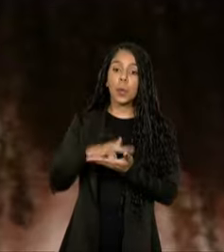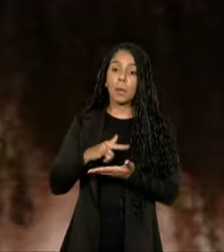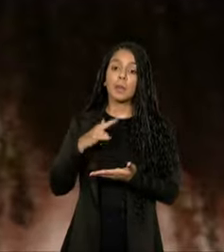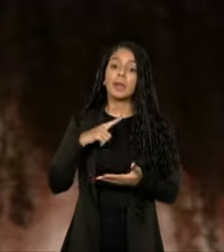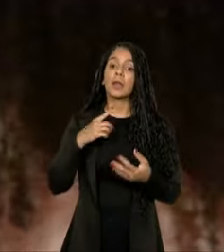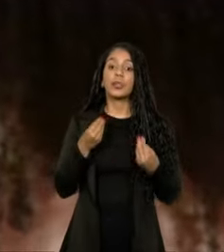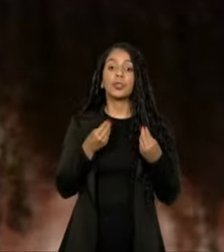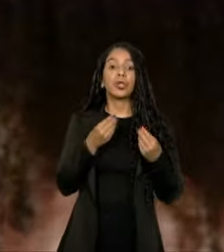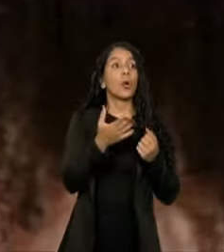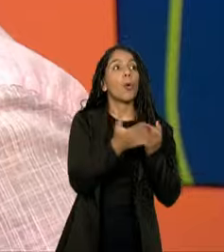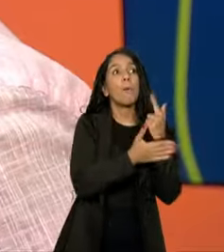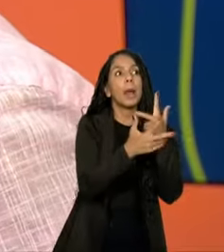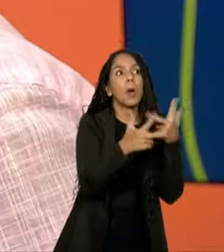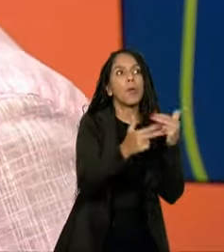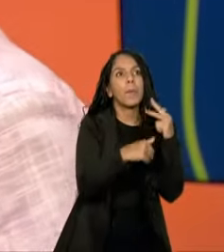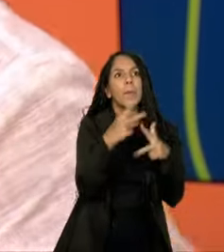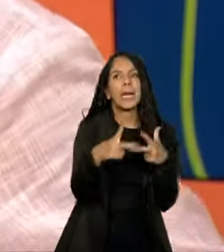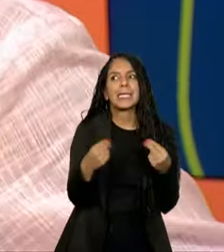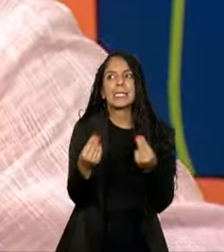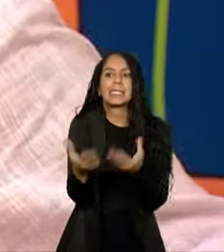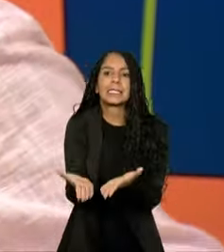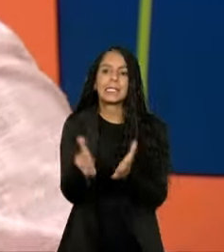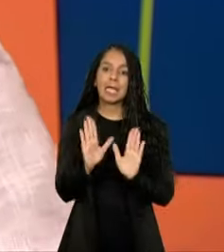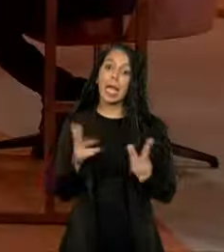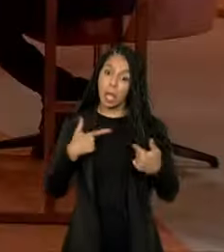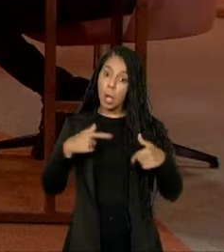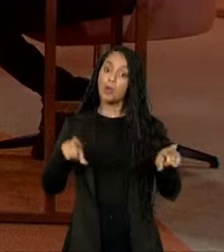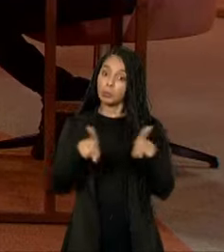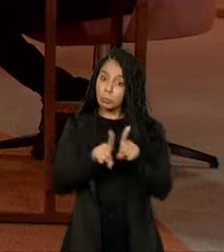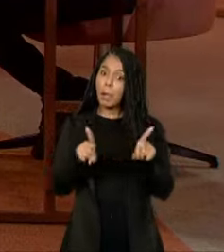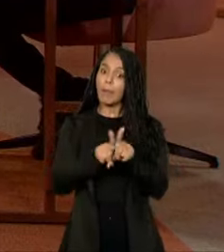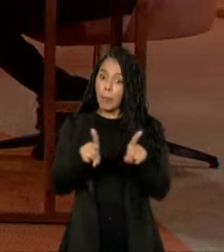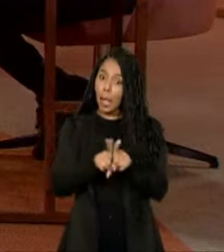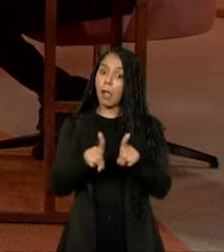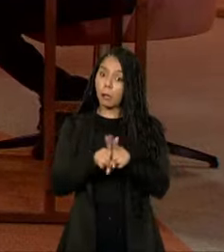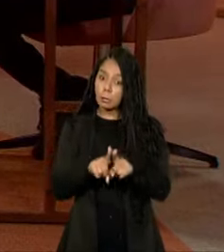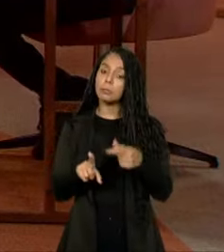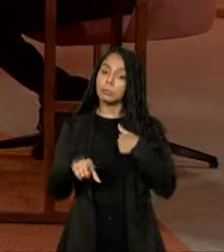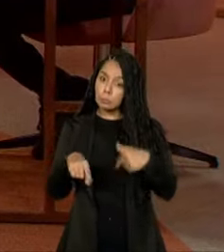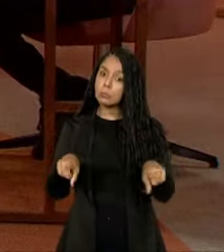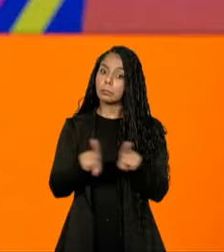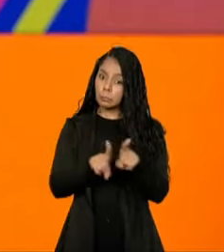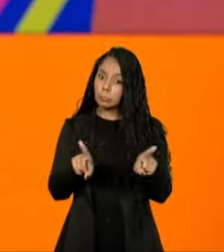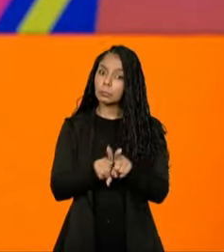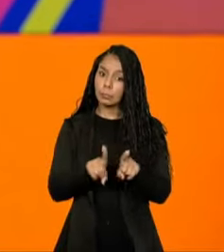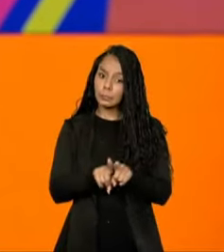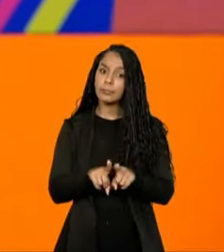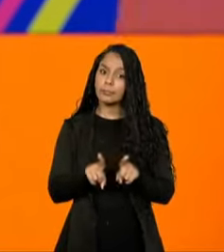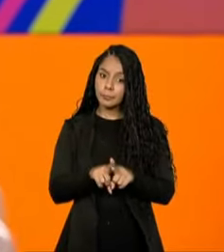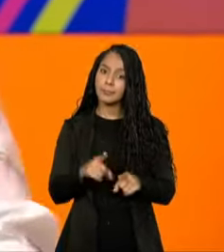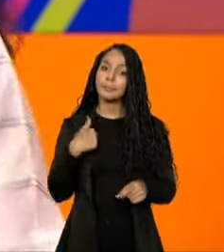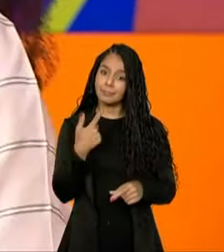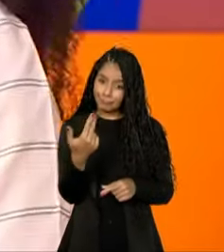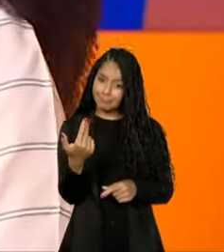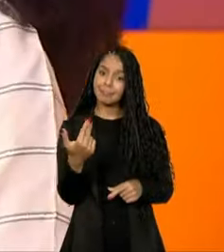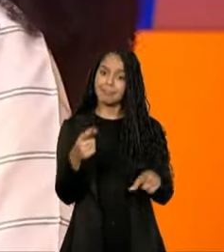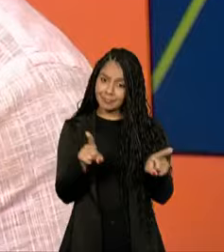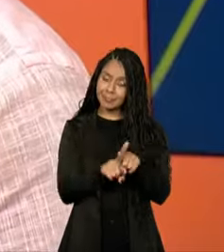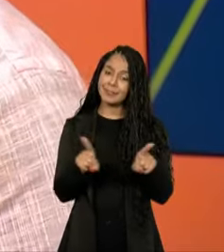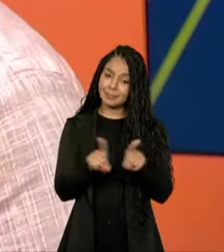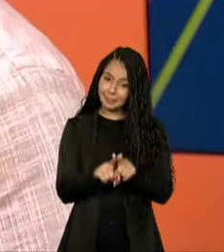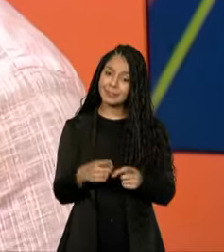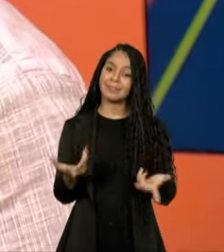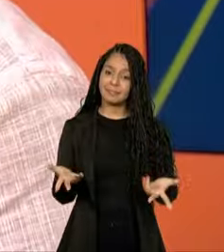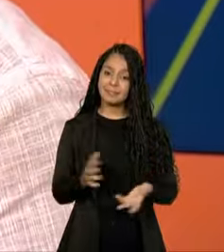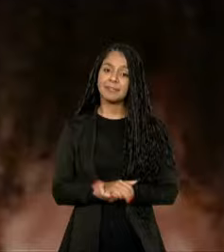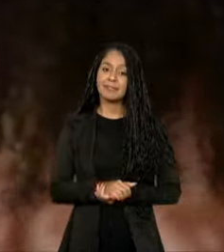Eu também. Eu ficava no voo. Olha aqui. Também não tive, não. Eu tive isso. Olha, eu também. Vou fazer lembrancinha. Então, e aí era um